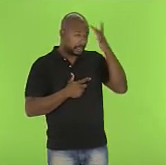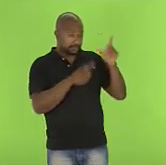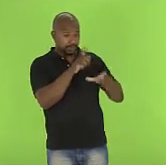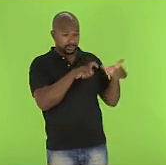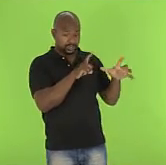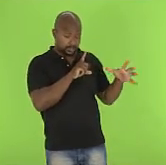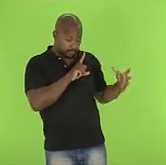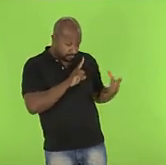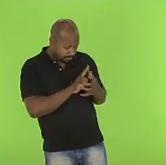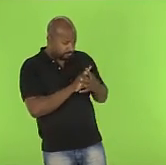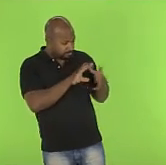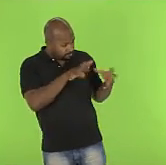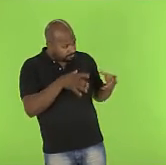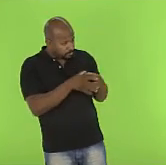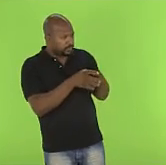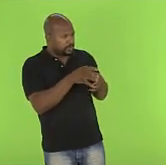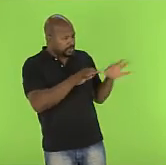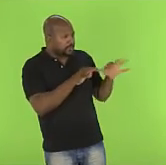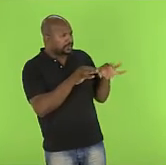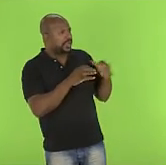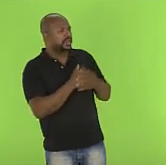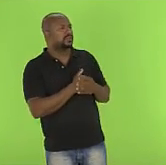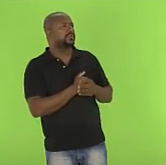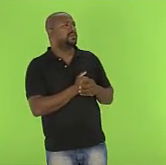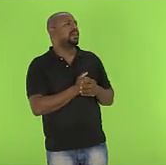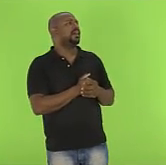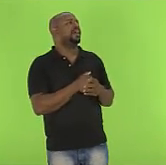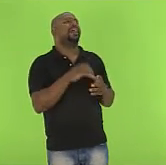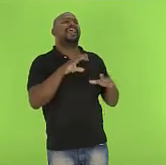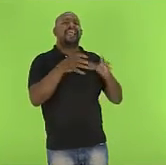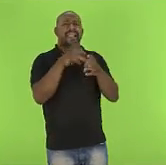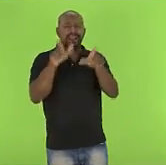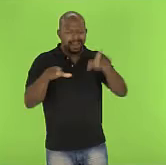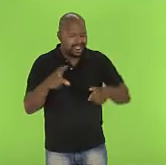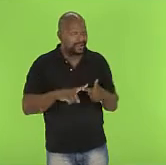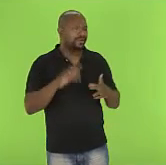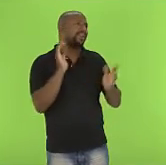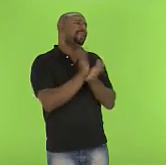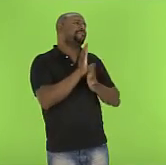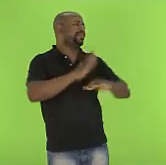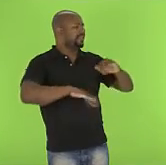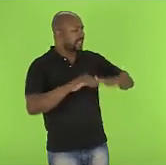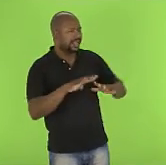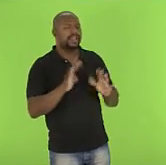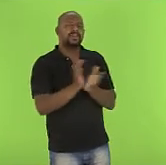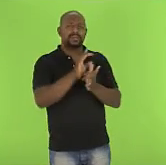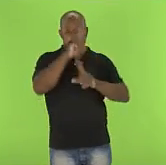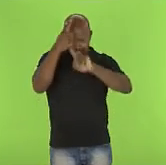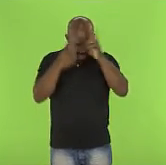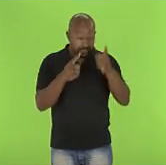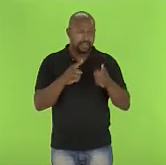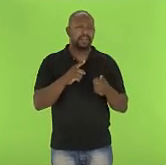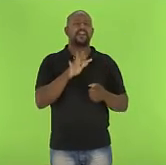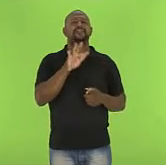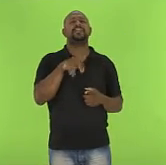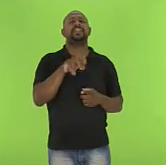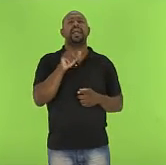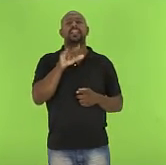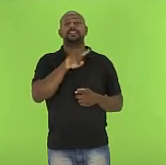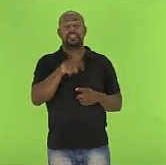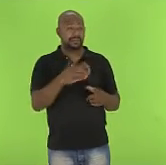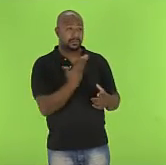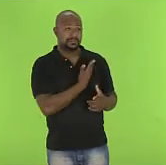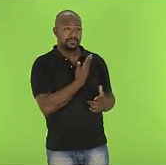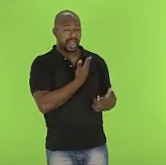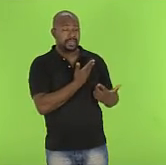as pessoas que chegaram junto desse projeto, elenco, equipe técnica, equipe criativa, equipe de